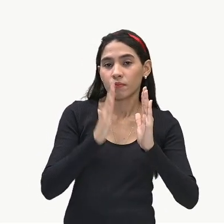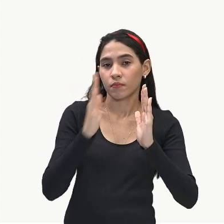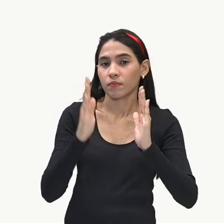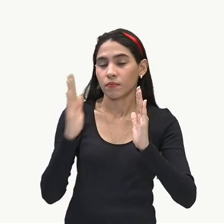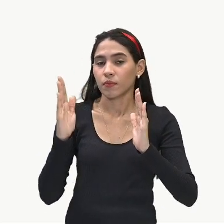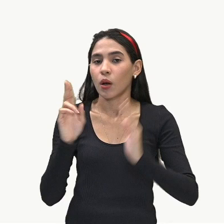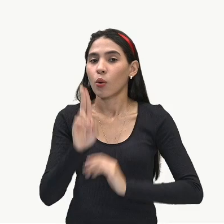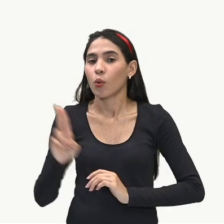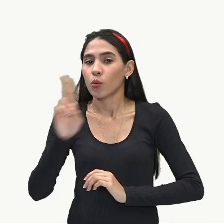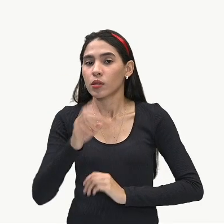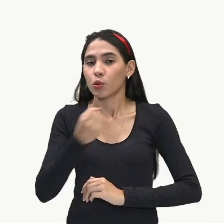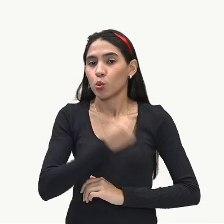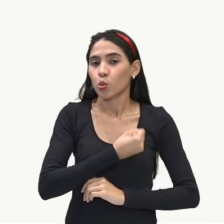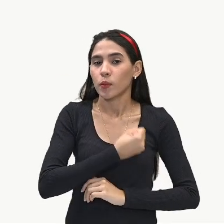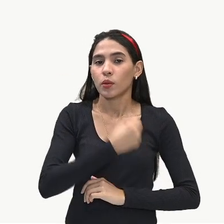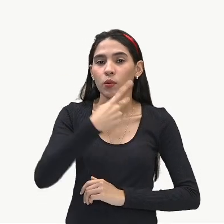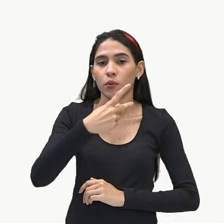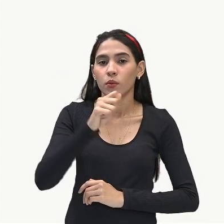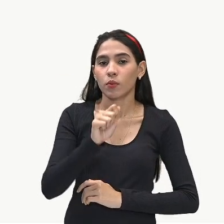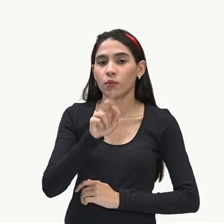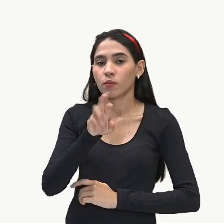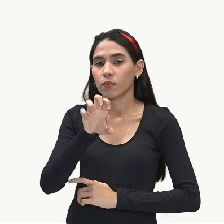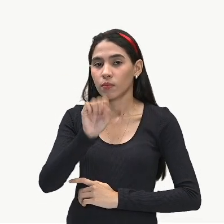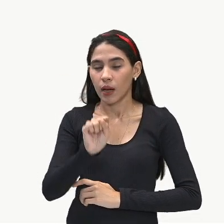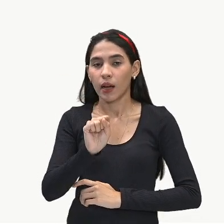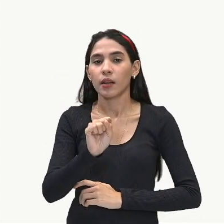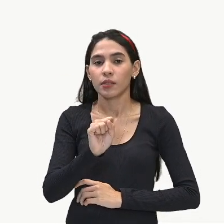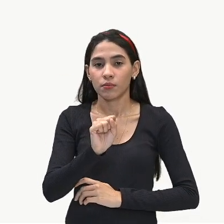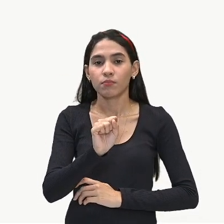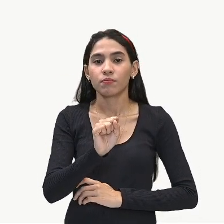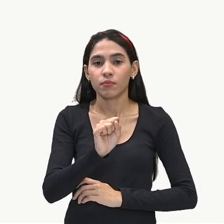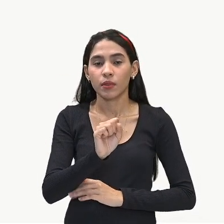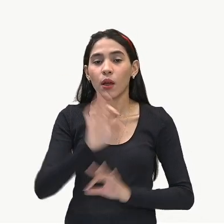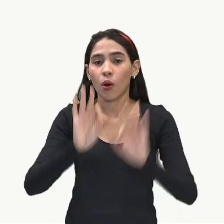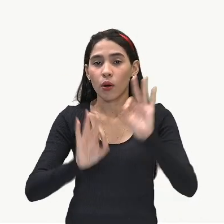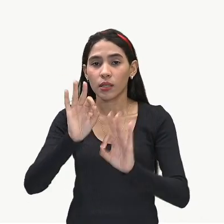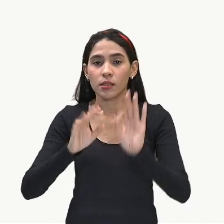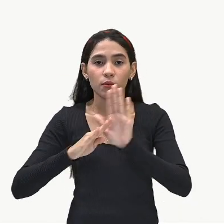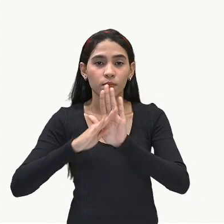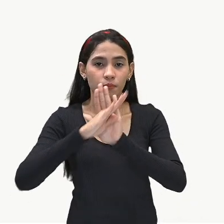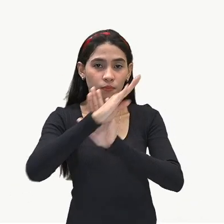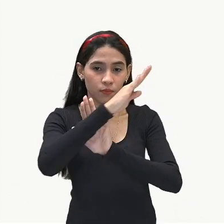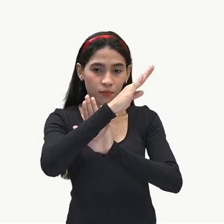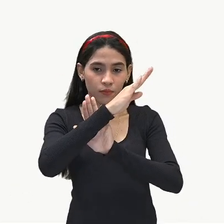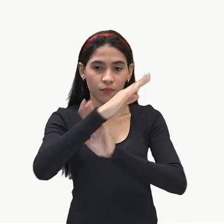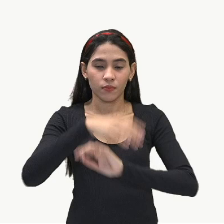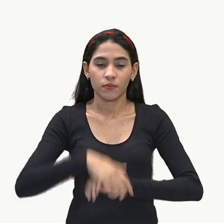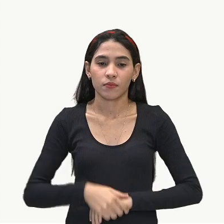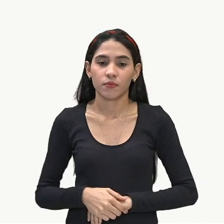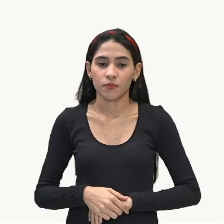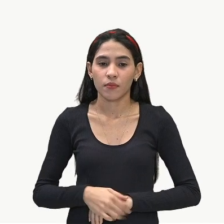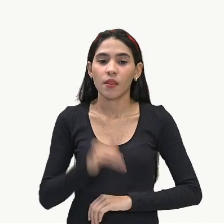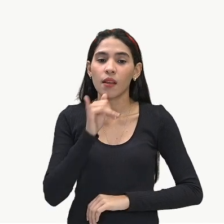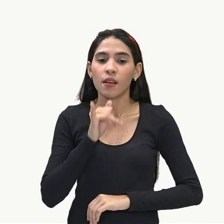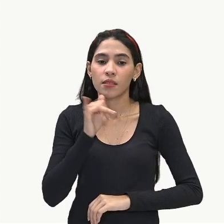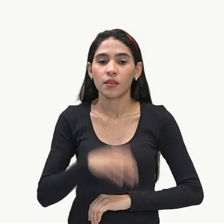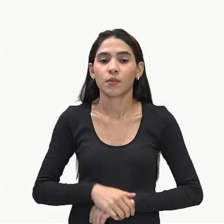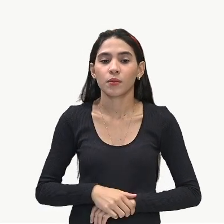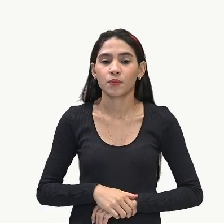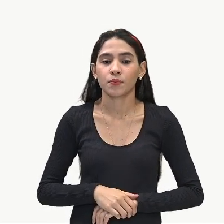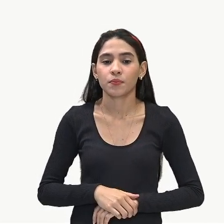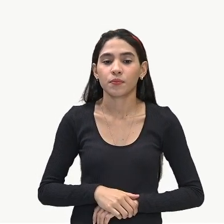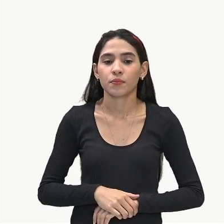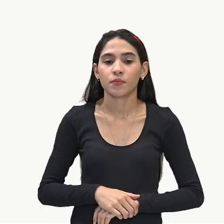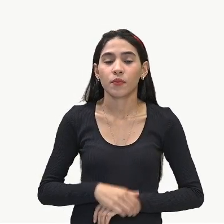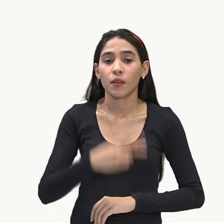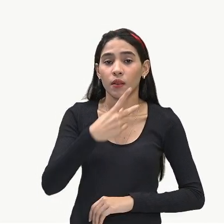pelos números pares em ordem crescente. Ok? Então nós temos aqui os